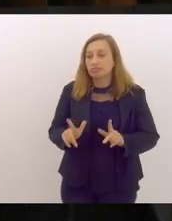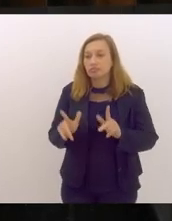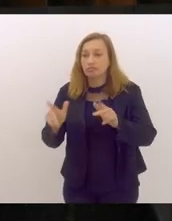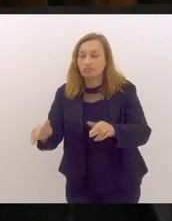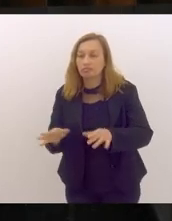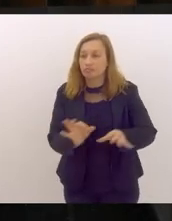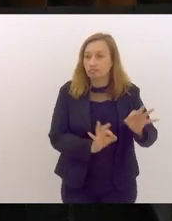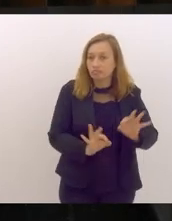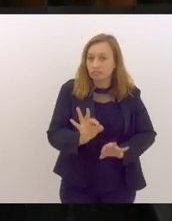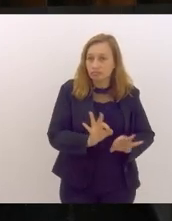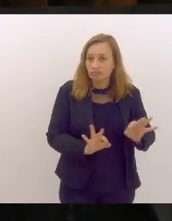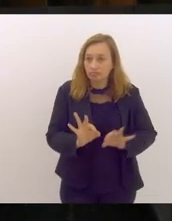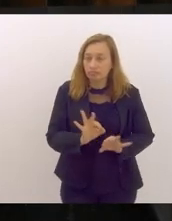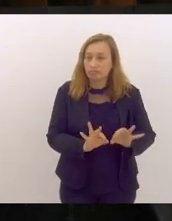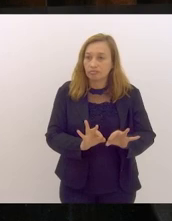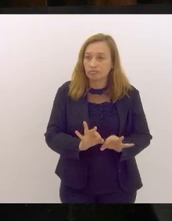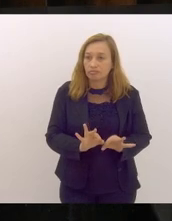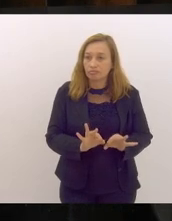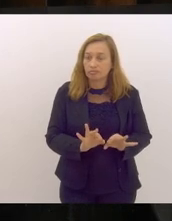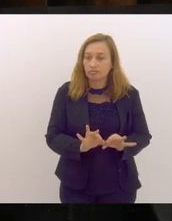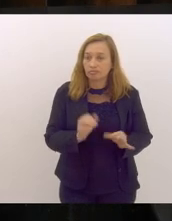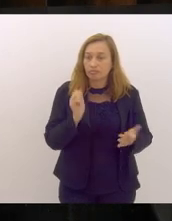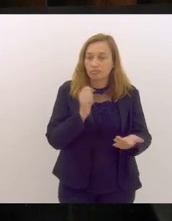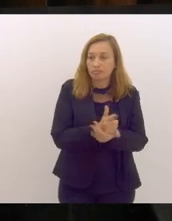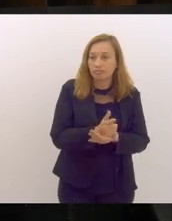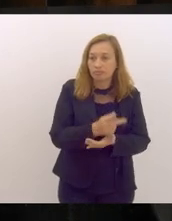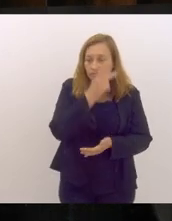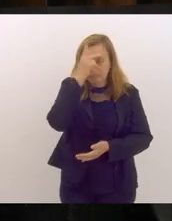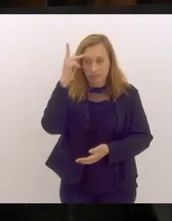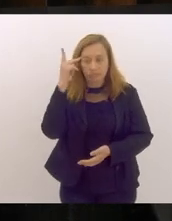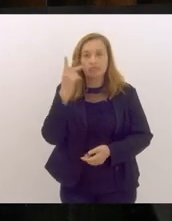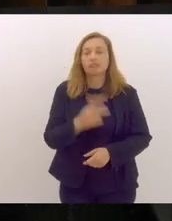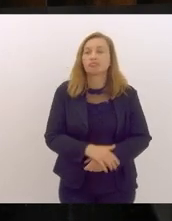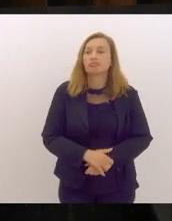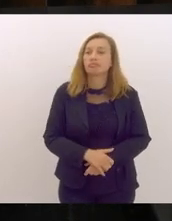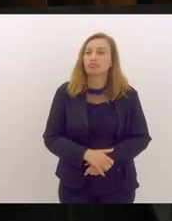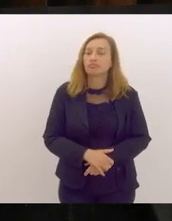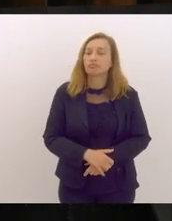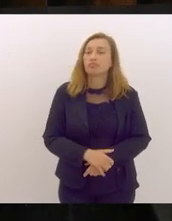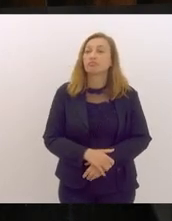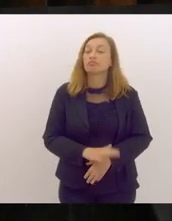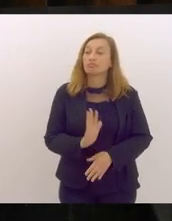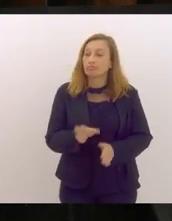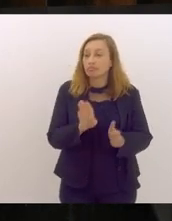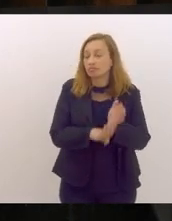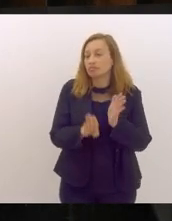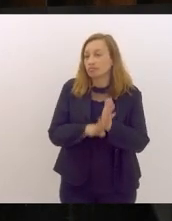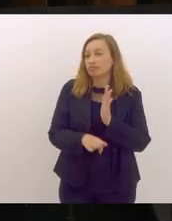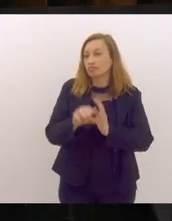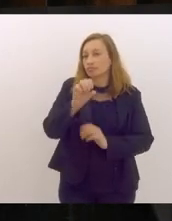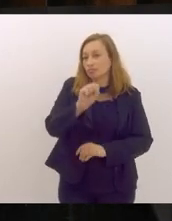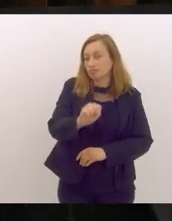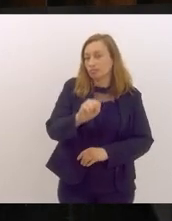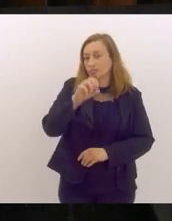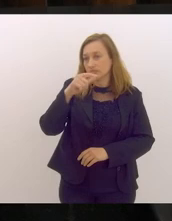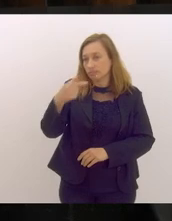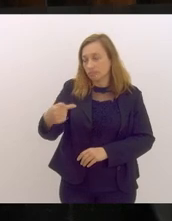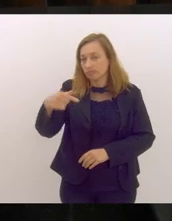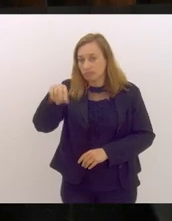programa de pagar pessoas físicas. E aí já se gastou